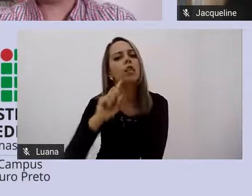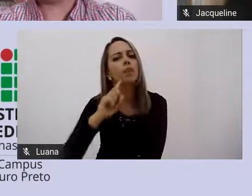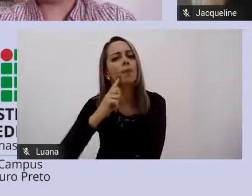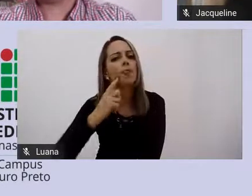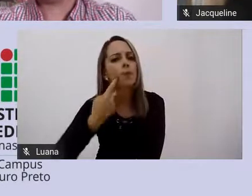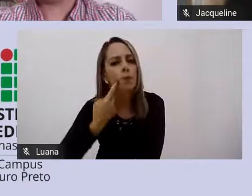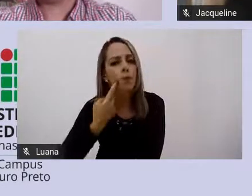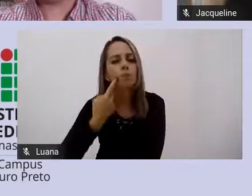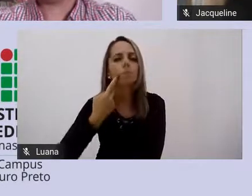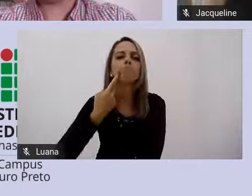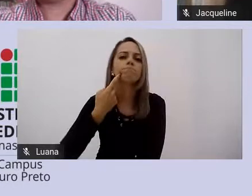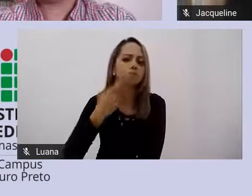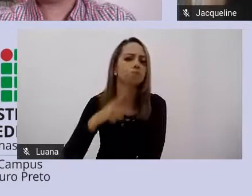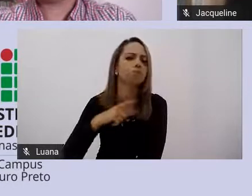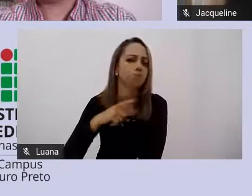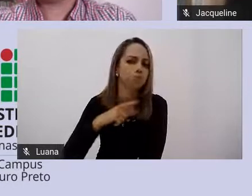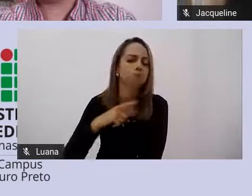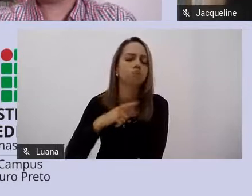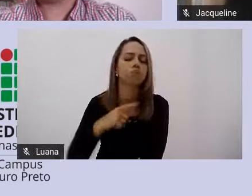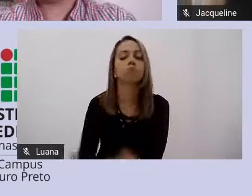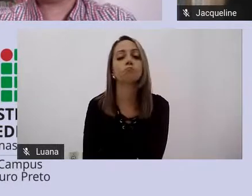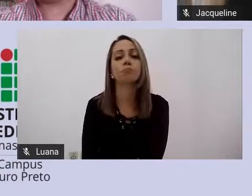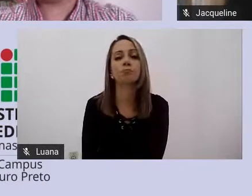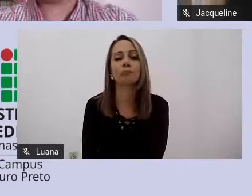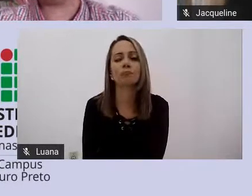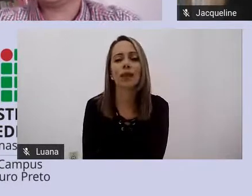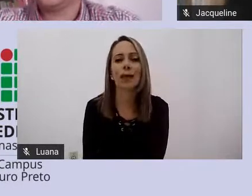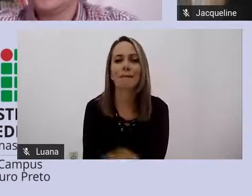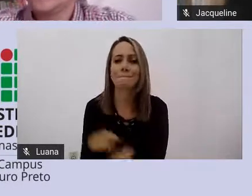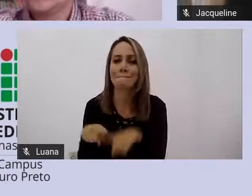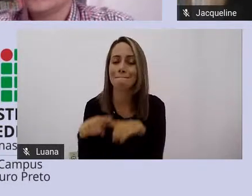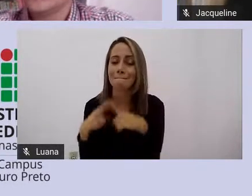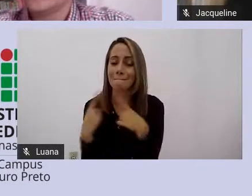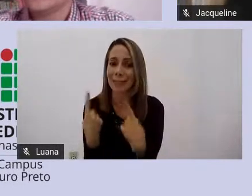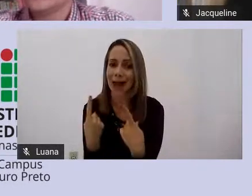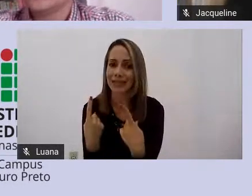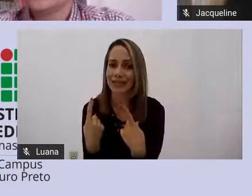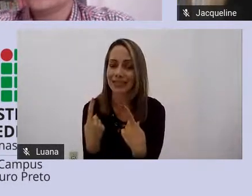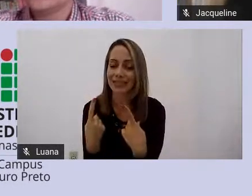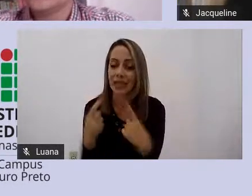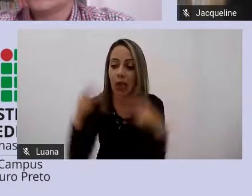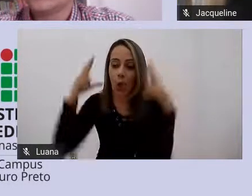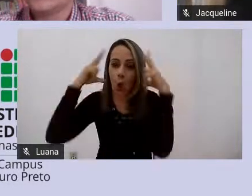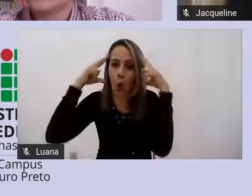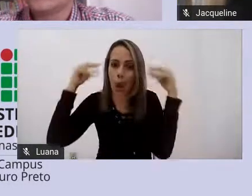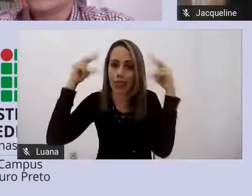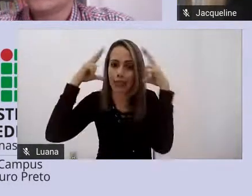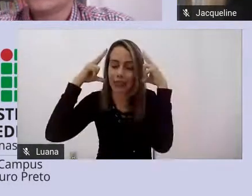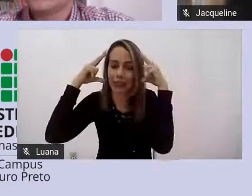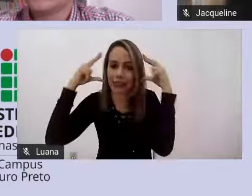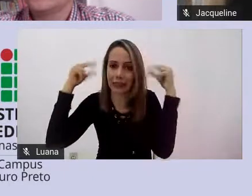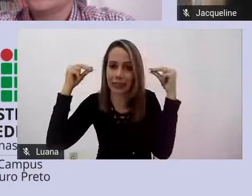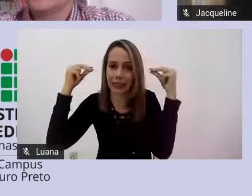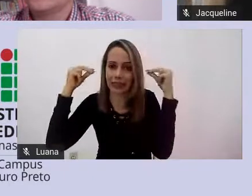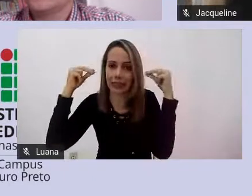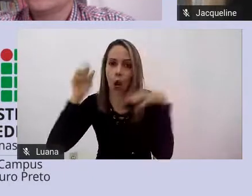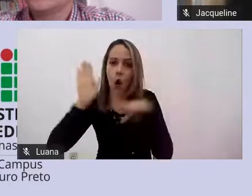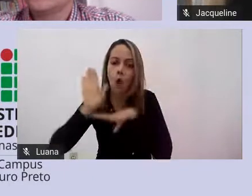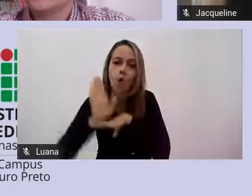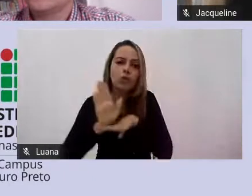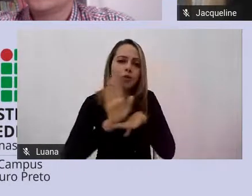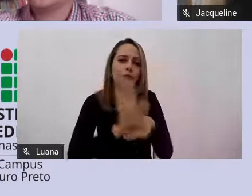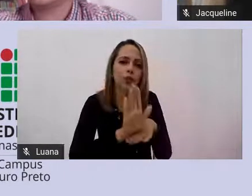vários alimentos que vêm. Agora, em termos de contribuição holandesa, a gente tem uma colônia que foi muito